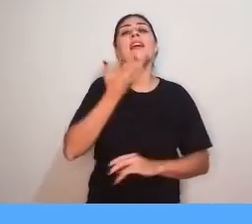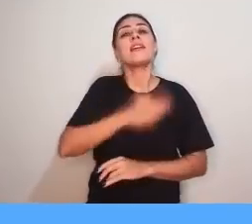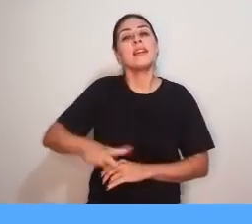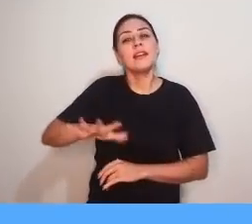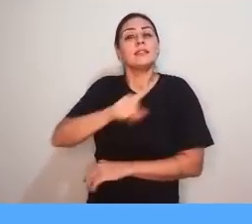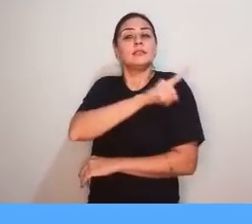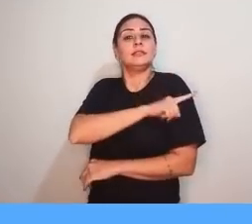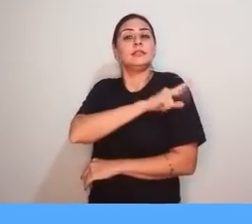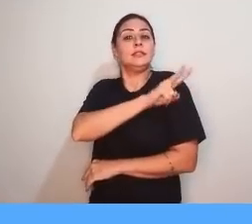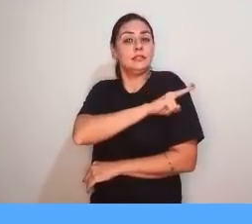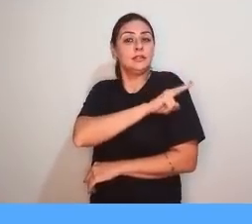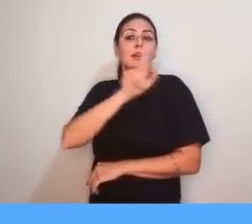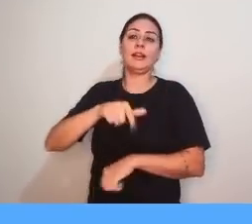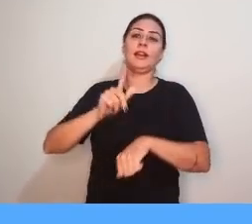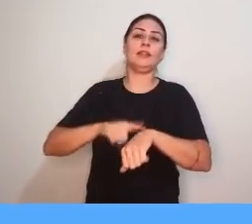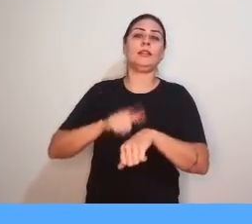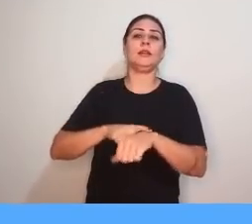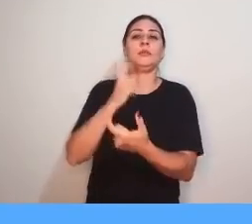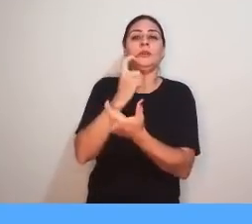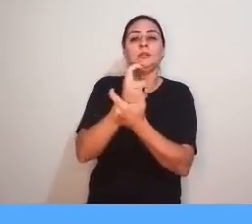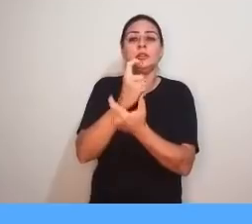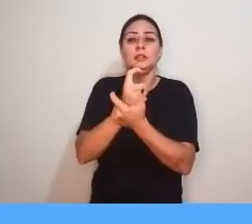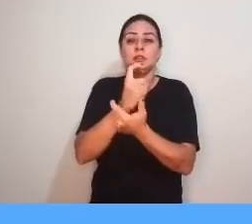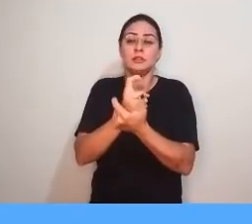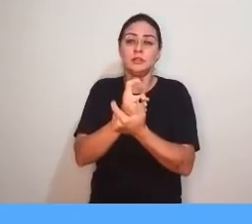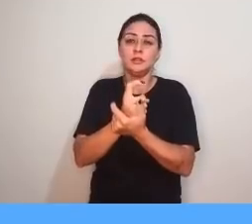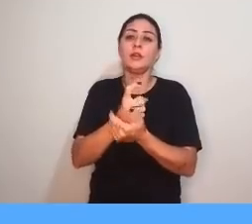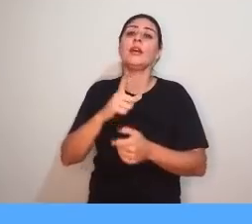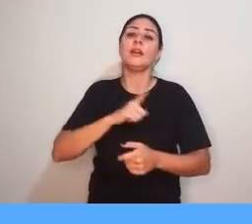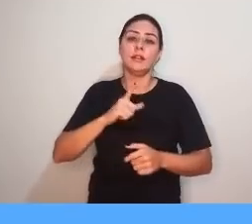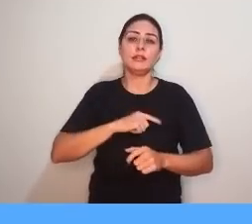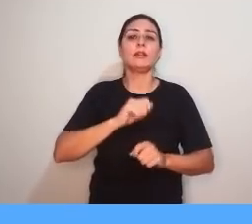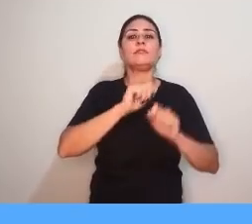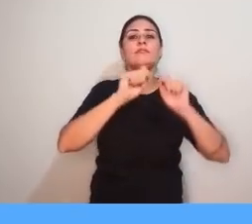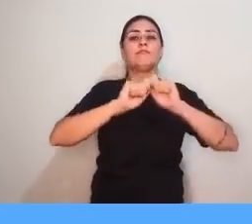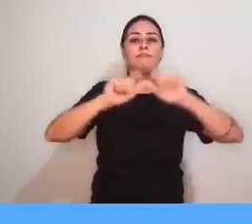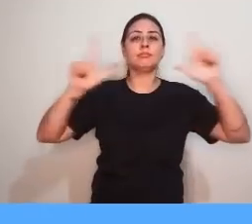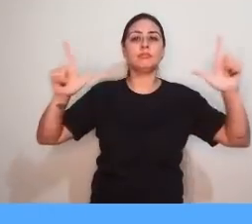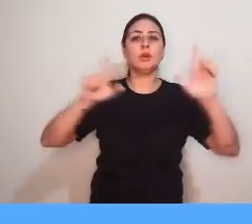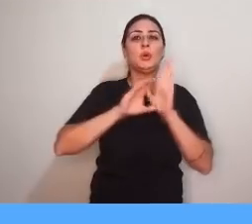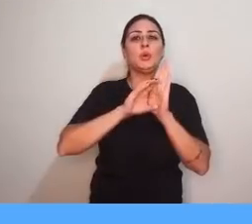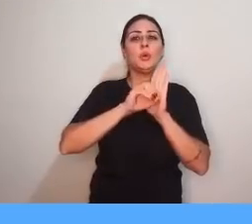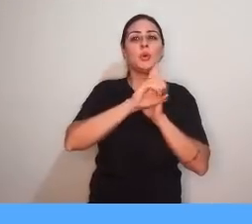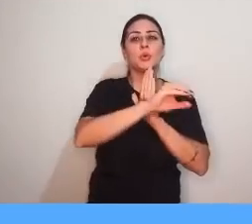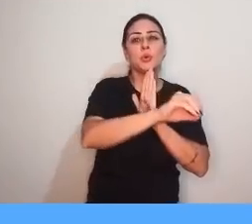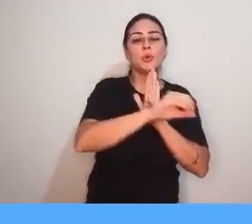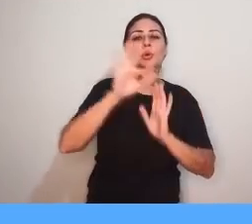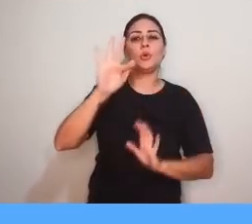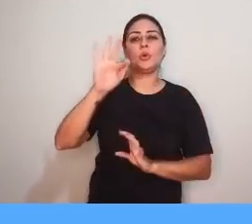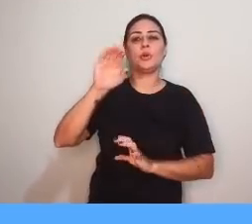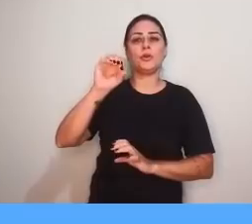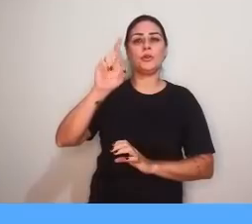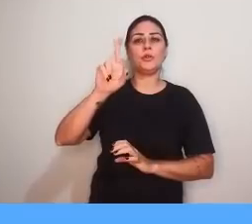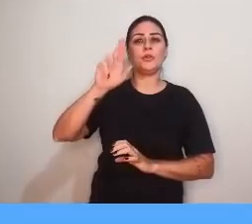já recomendo utilizar, como vocês têm a plataforma do Google, tanto o Google Jamboard quanto o Google Forms. São plataformas de